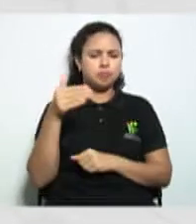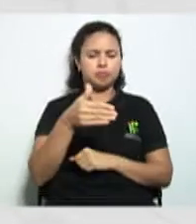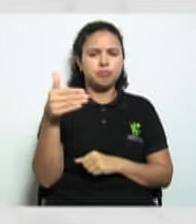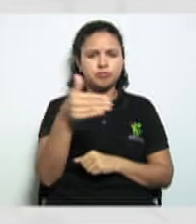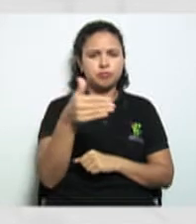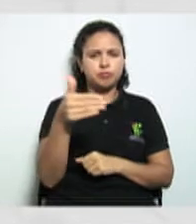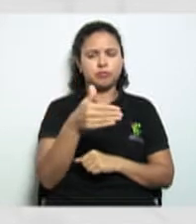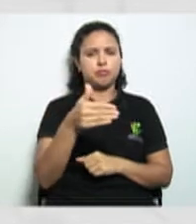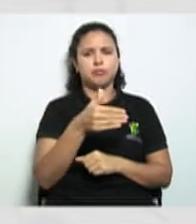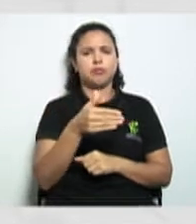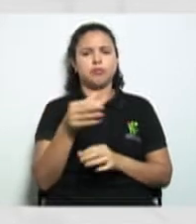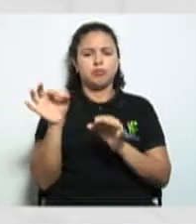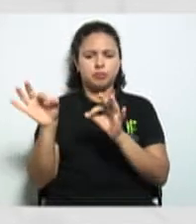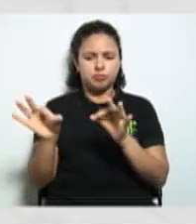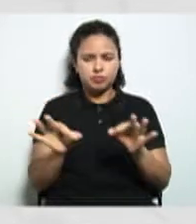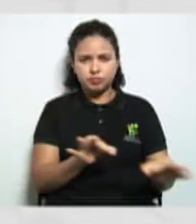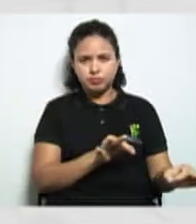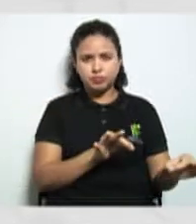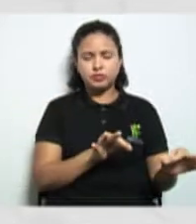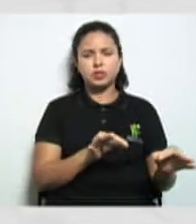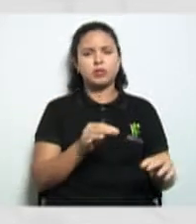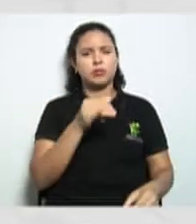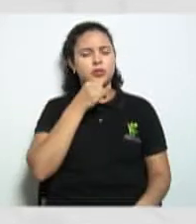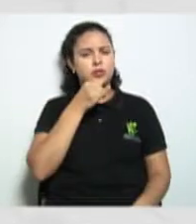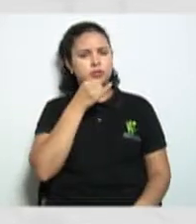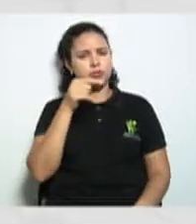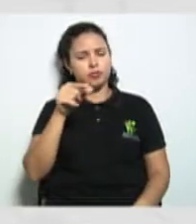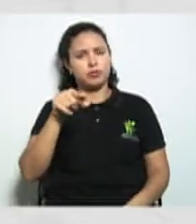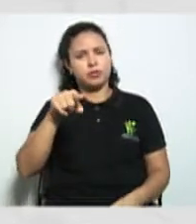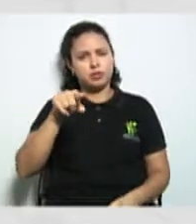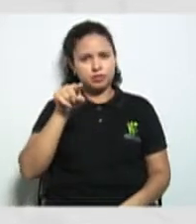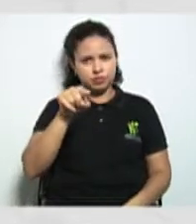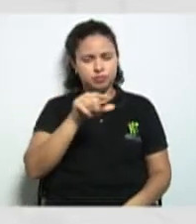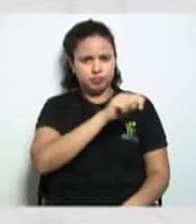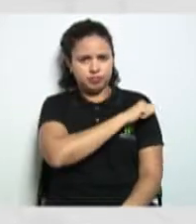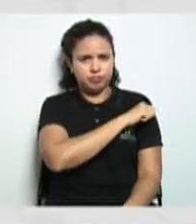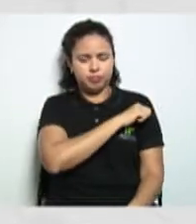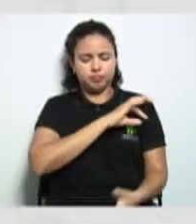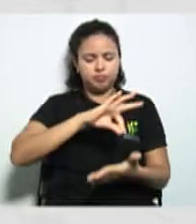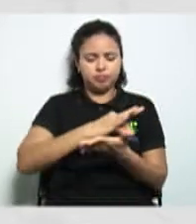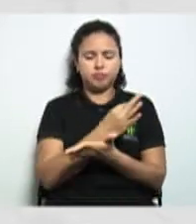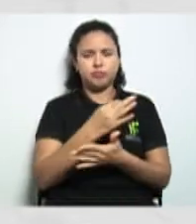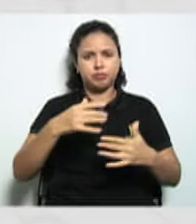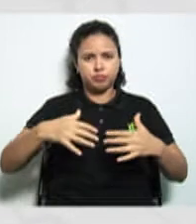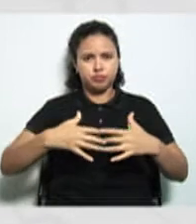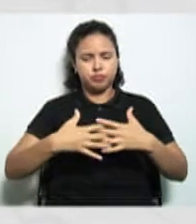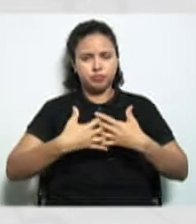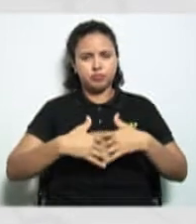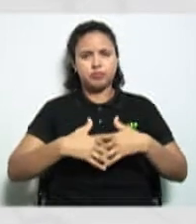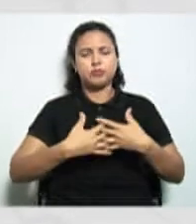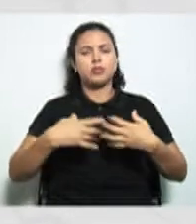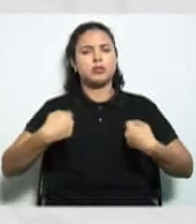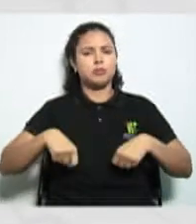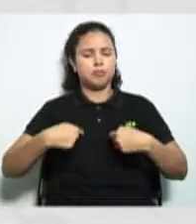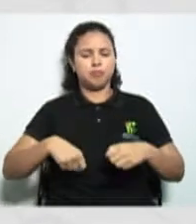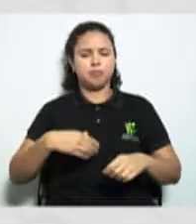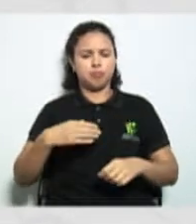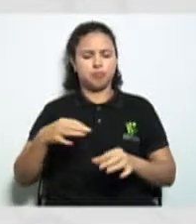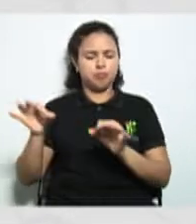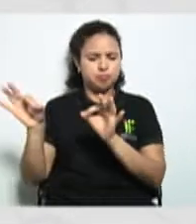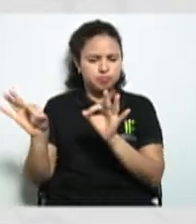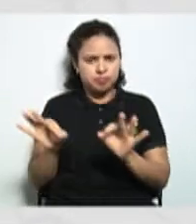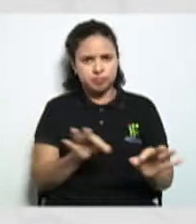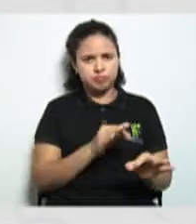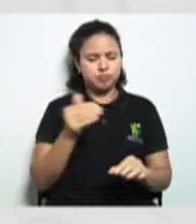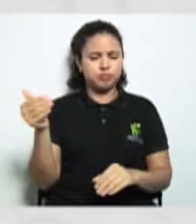eu estou matriculado no IFRO, né, eu estou frequentando regularmente, então eu já tenho pré-requisito,